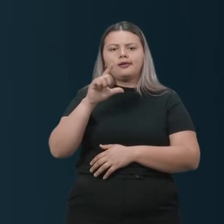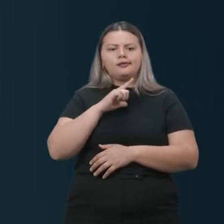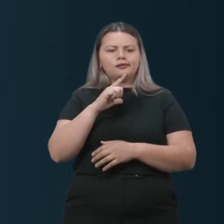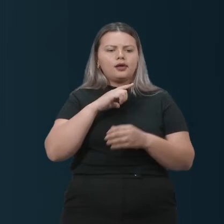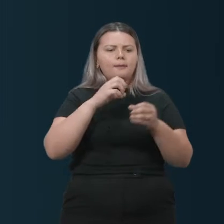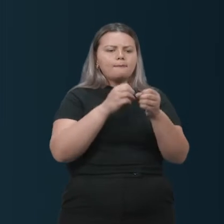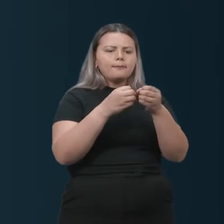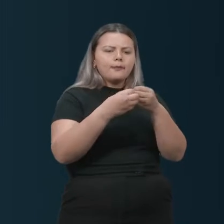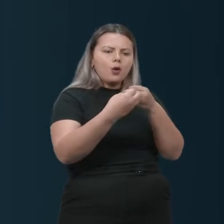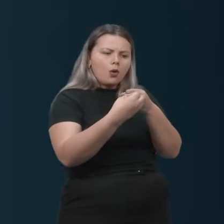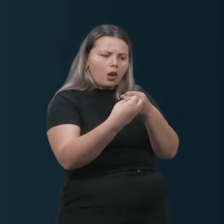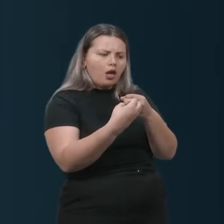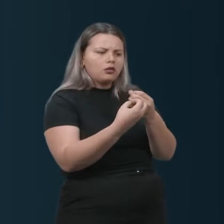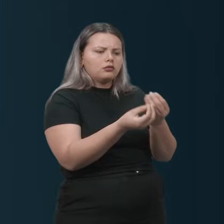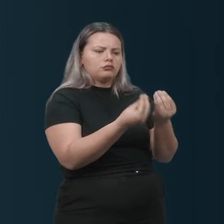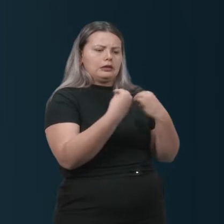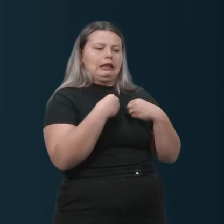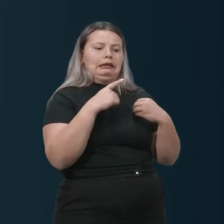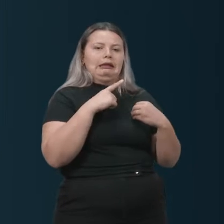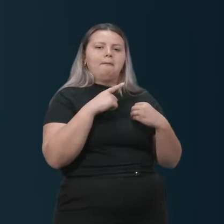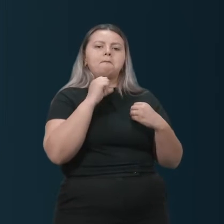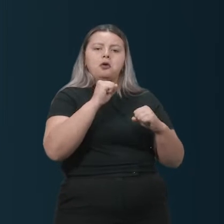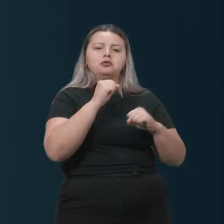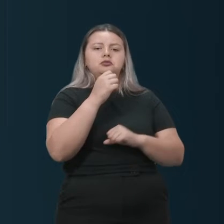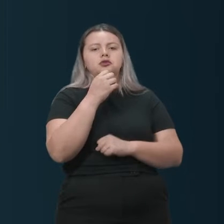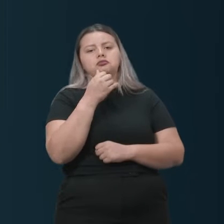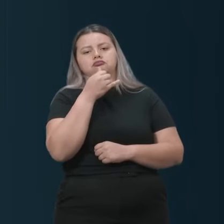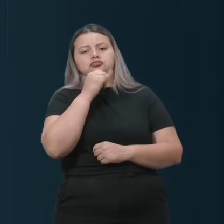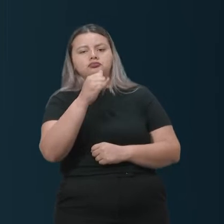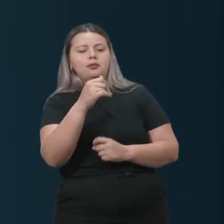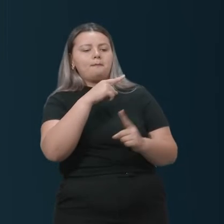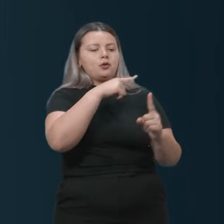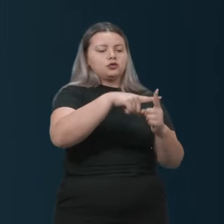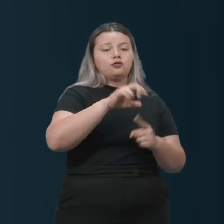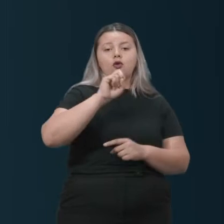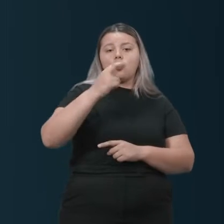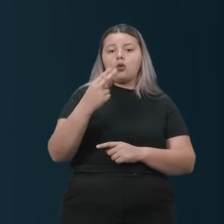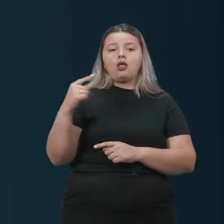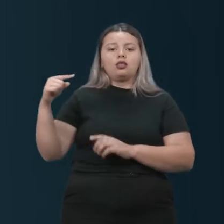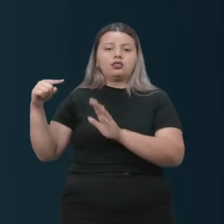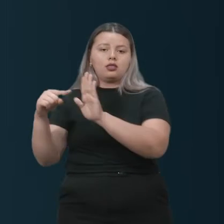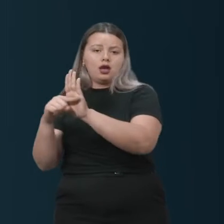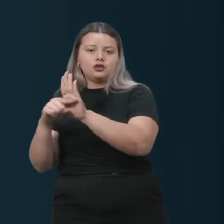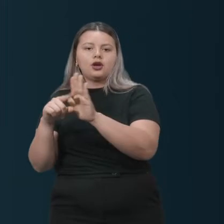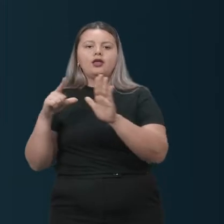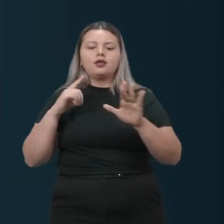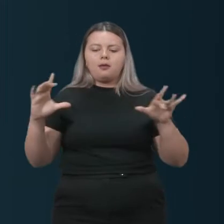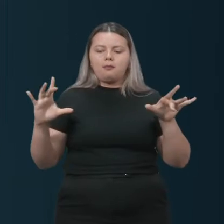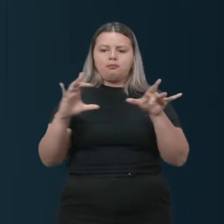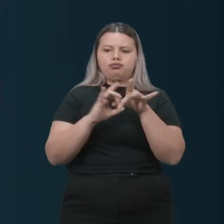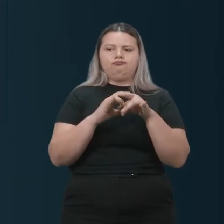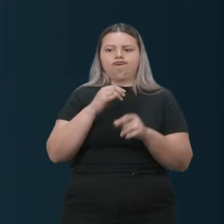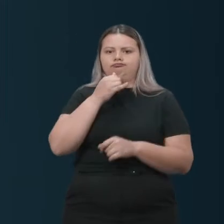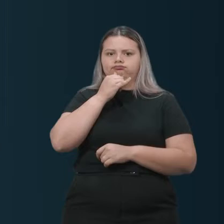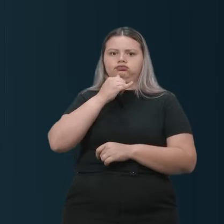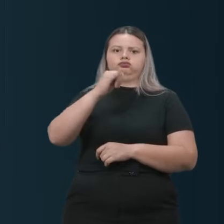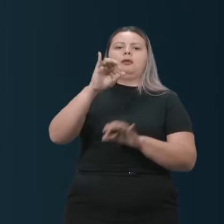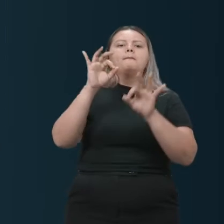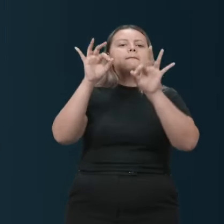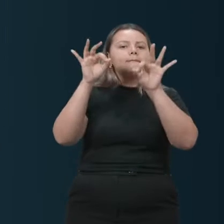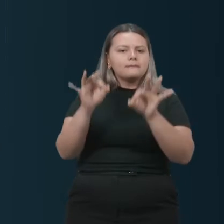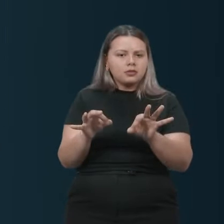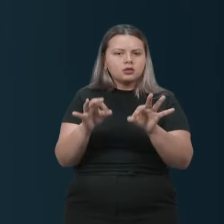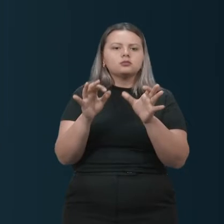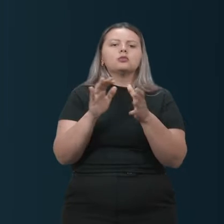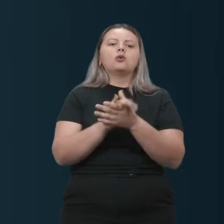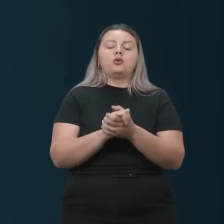moléculas carregadas positivamente ou negativamente, gerem um potencial elétrico. Como os neurônios